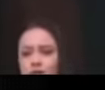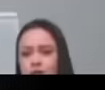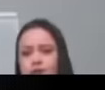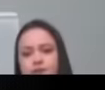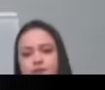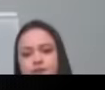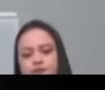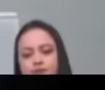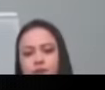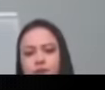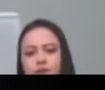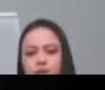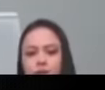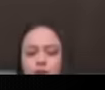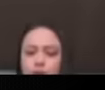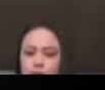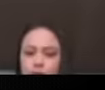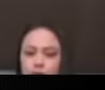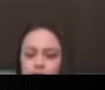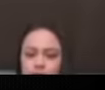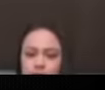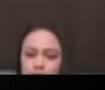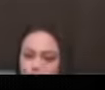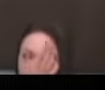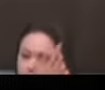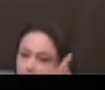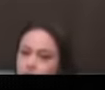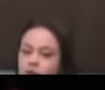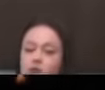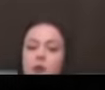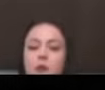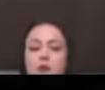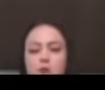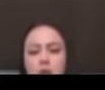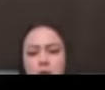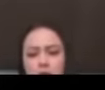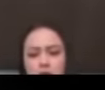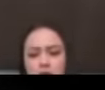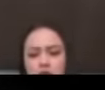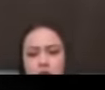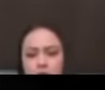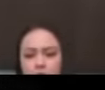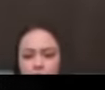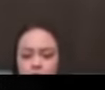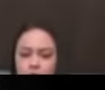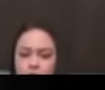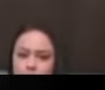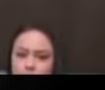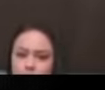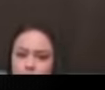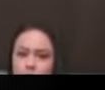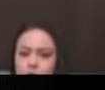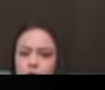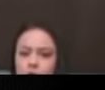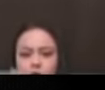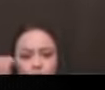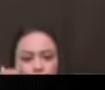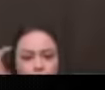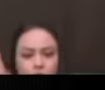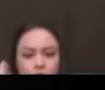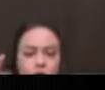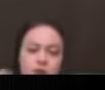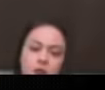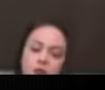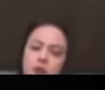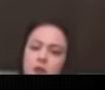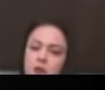Ministro Zanin. Senhor presidente, eu acho que, nesse caso, também, ministro Fux, eminentes colegas, nós